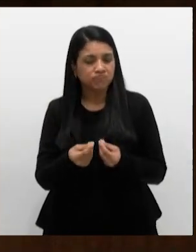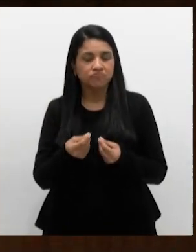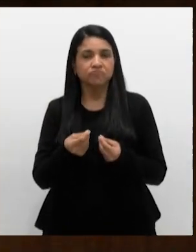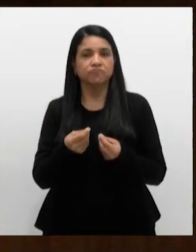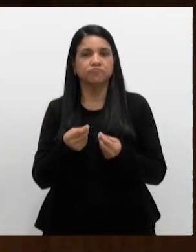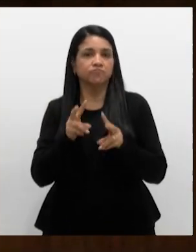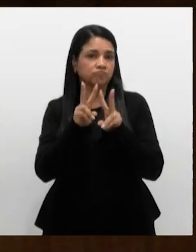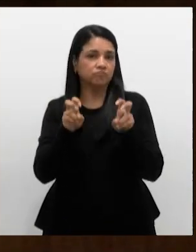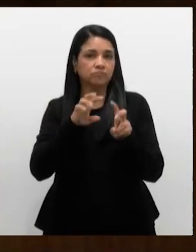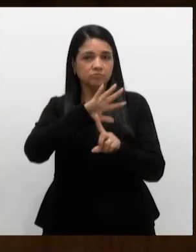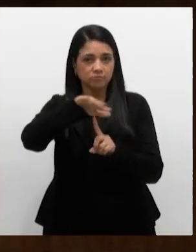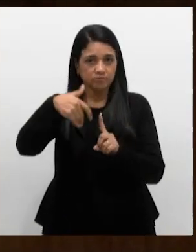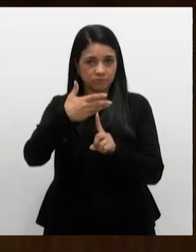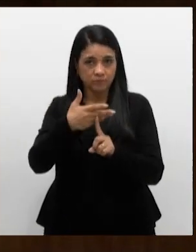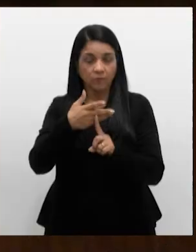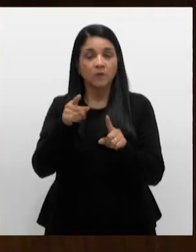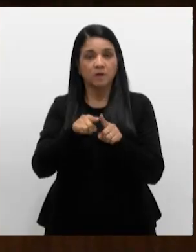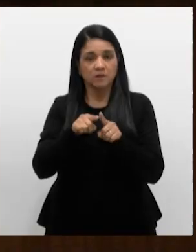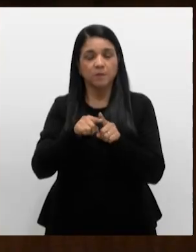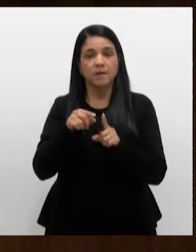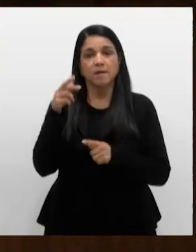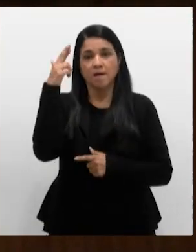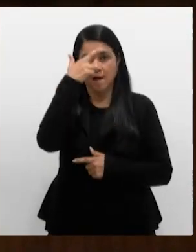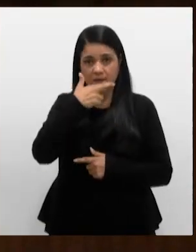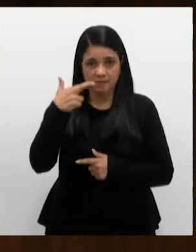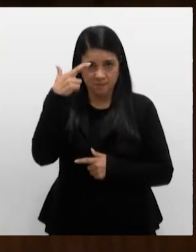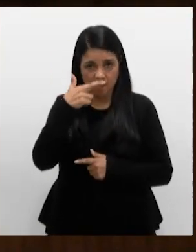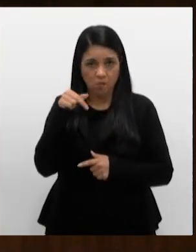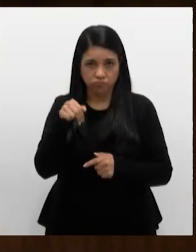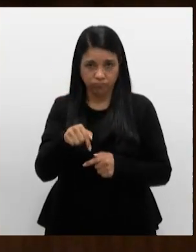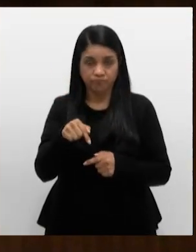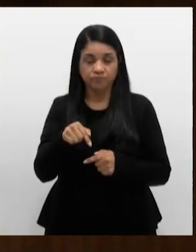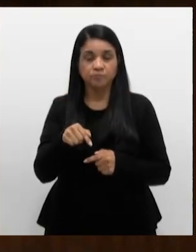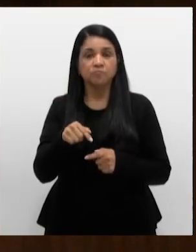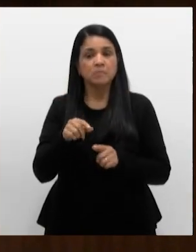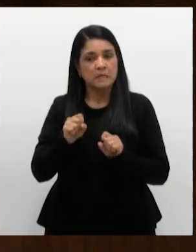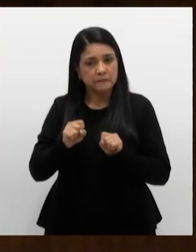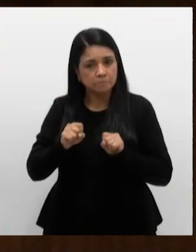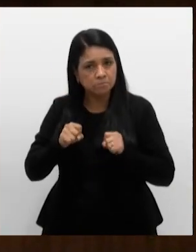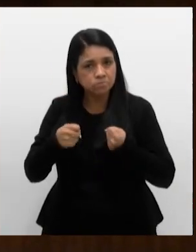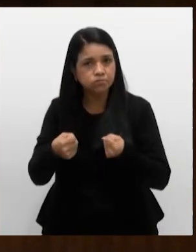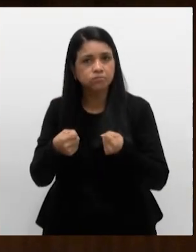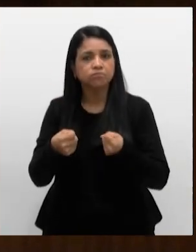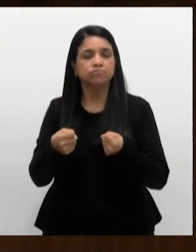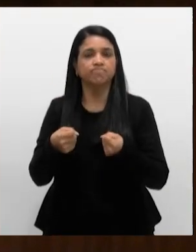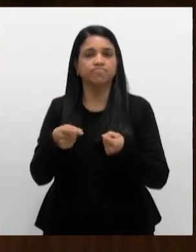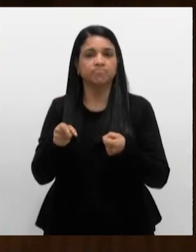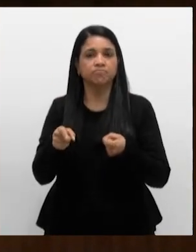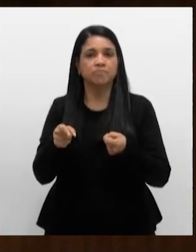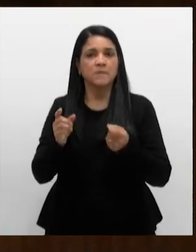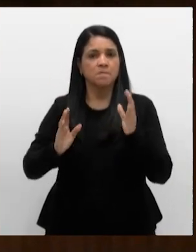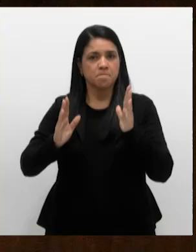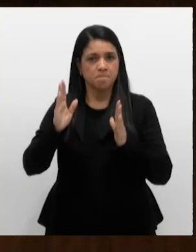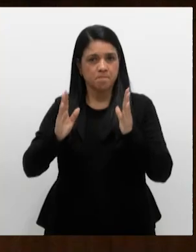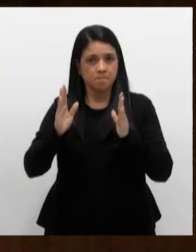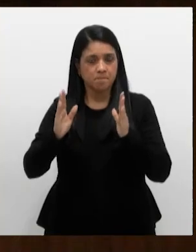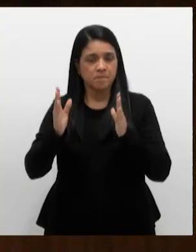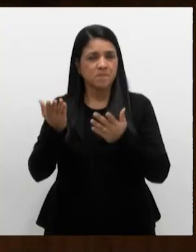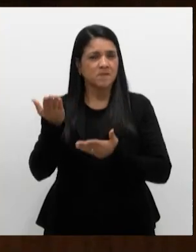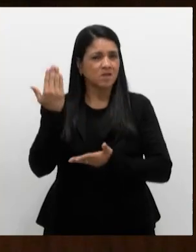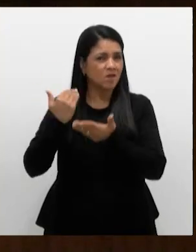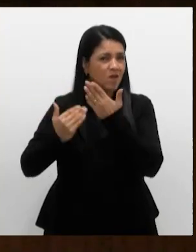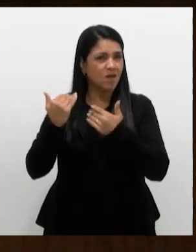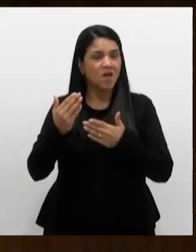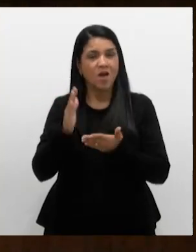mas, sobretudo, à questão racial. Ele se empenhou, como poucos, na época que mesmo